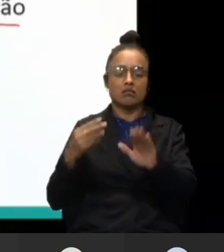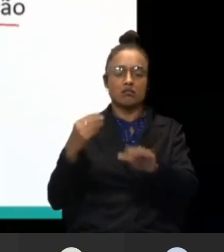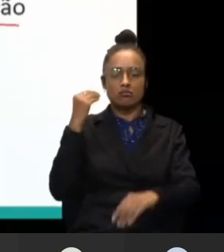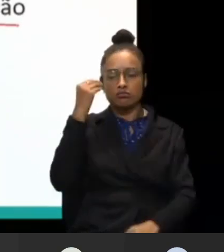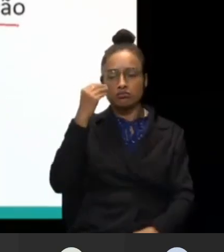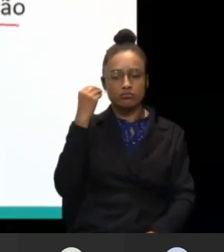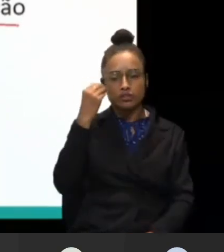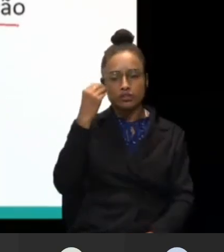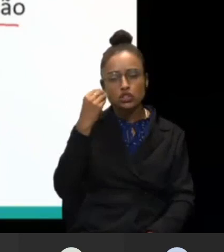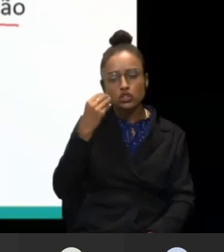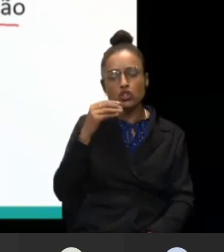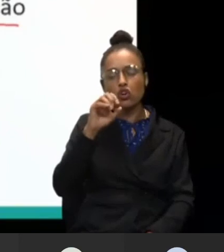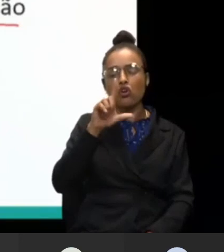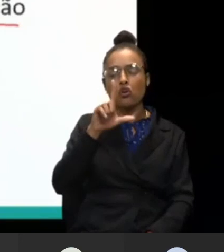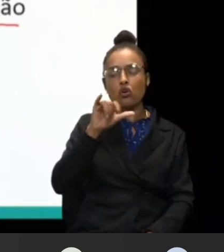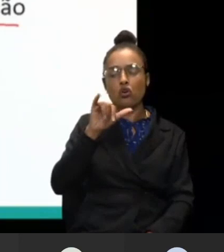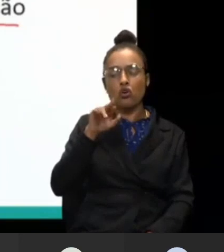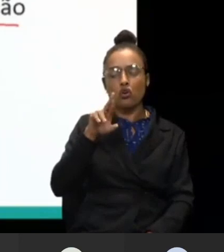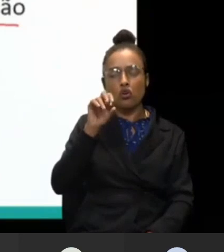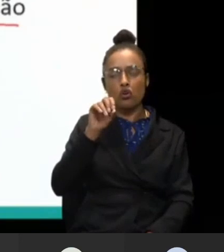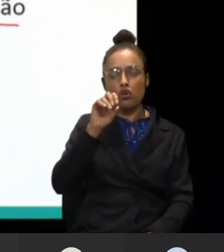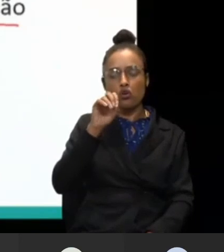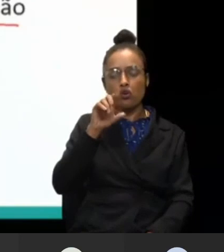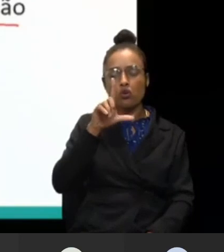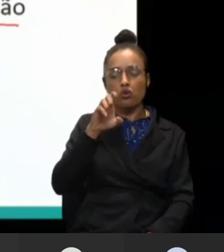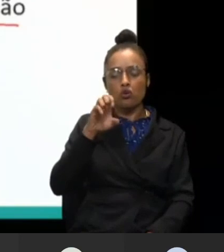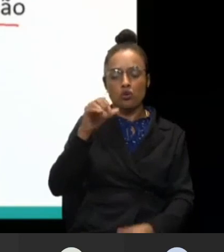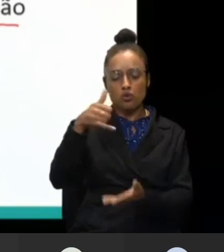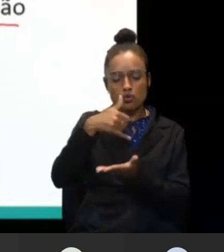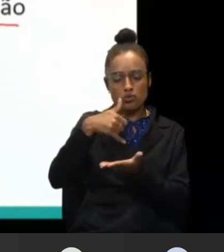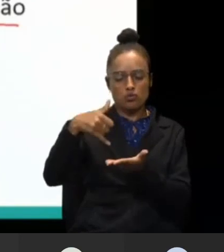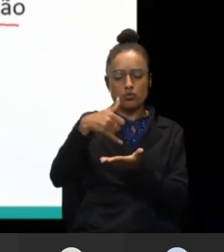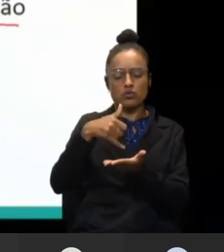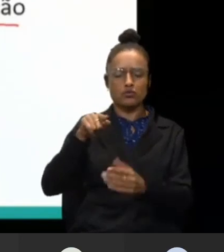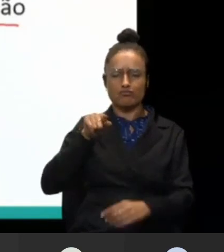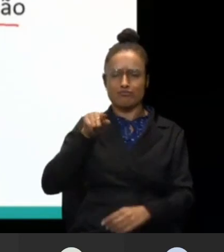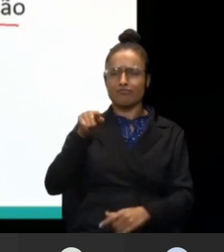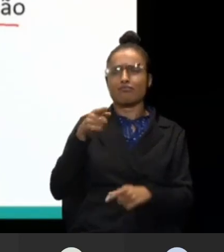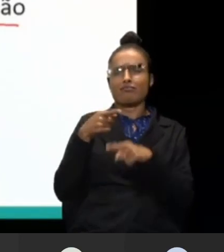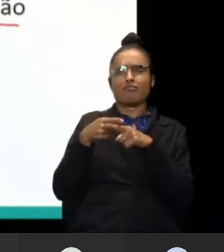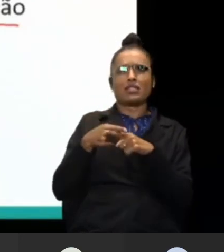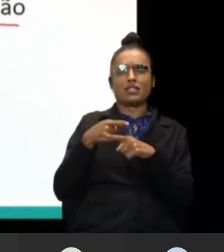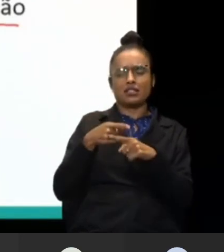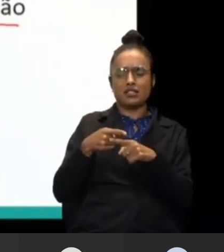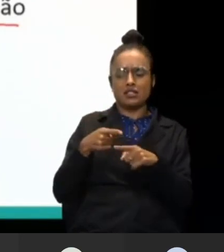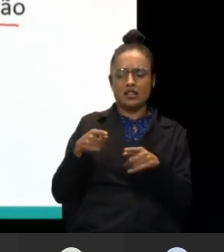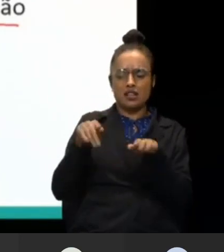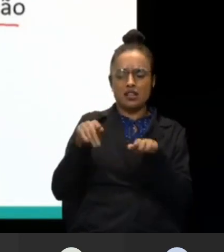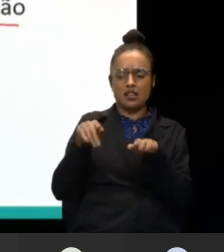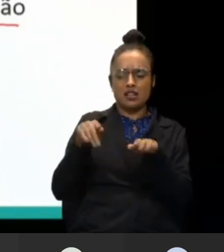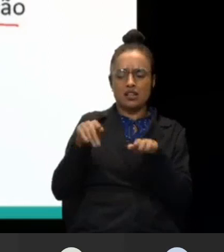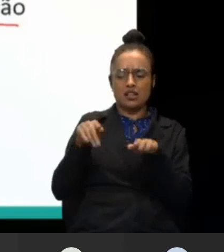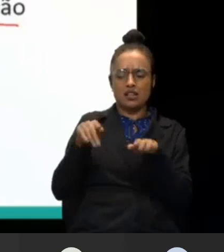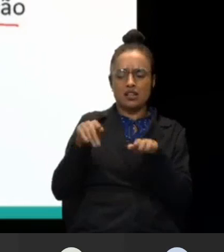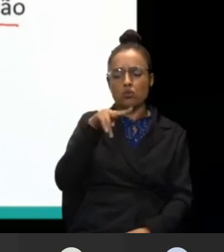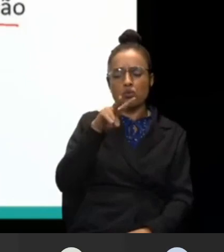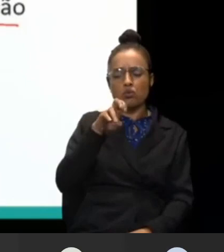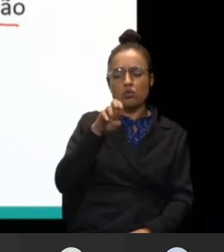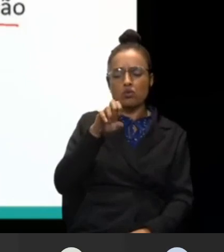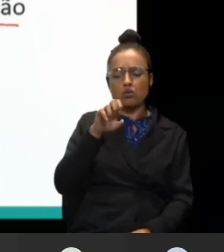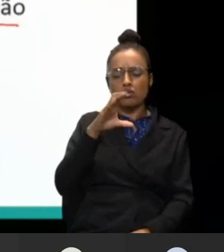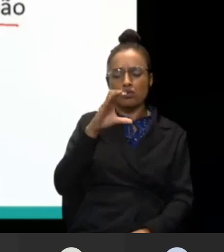conservação do óleo. Então, ele representa para nós o estado de conservação. Por quê, professor? Porque quanto mais ácidos graxos